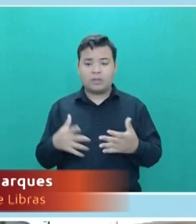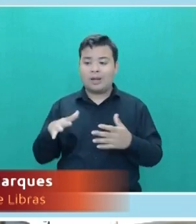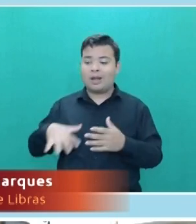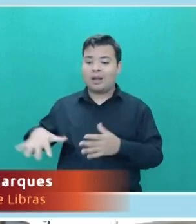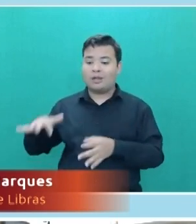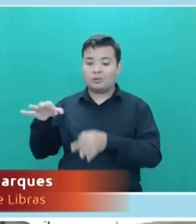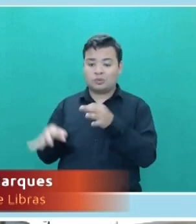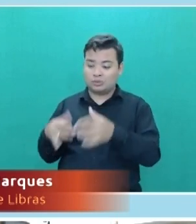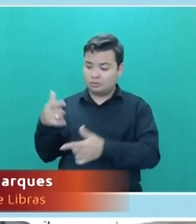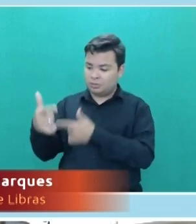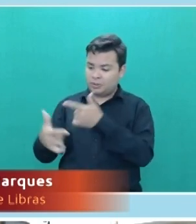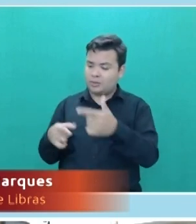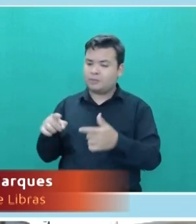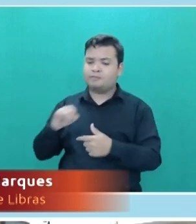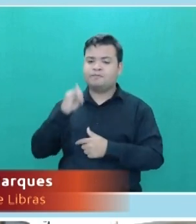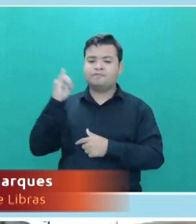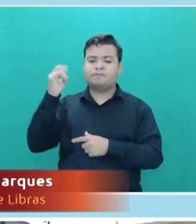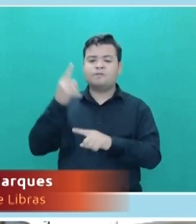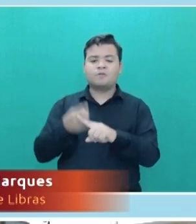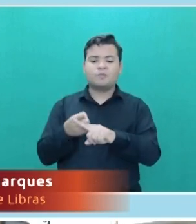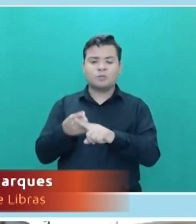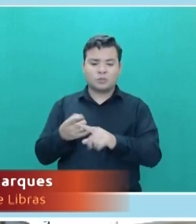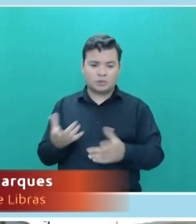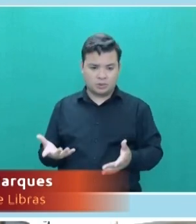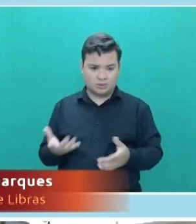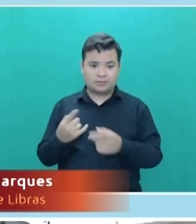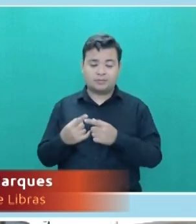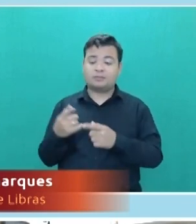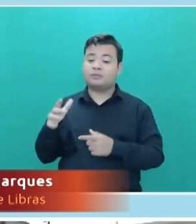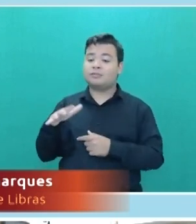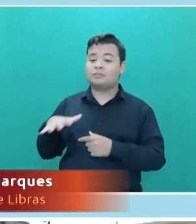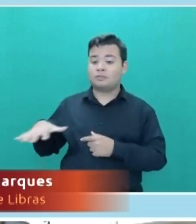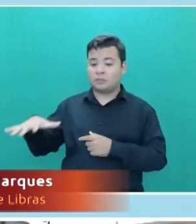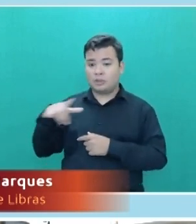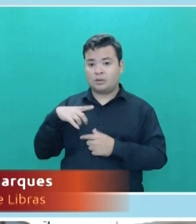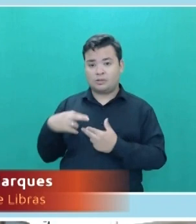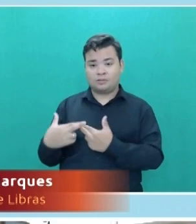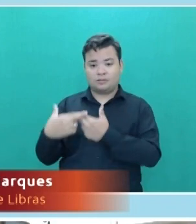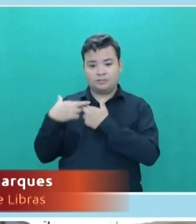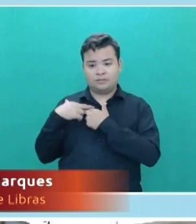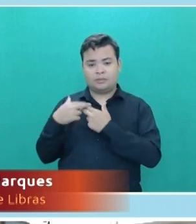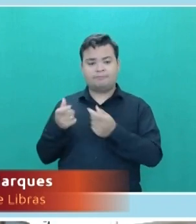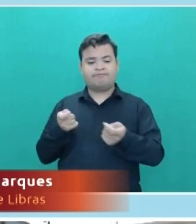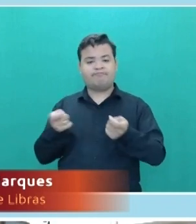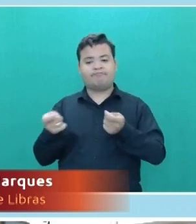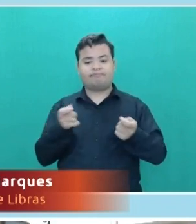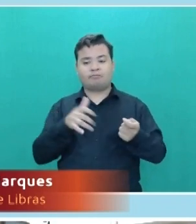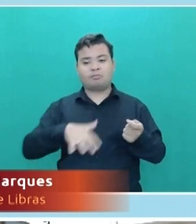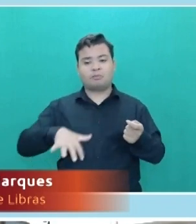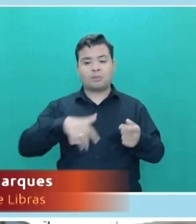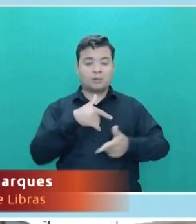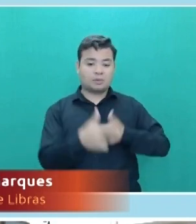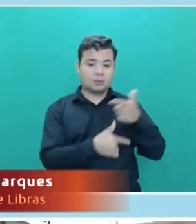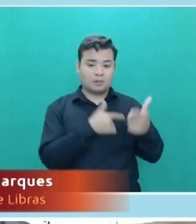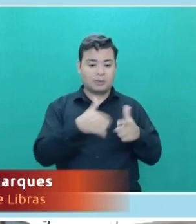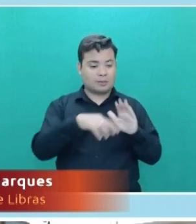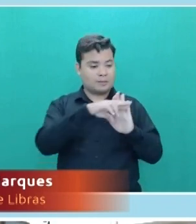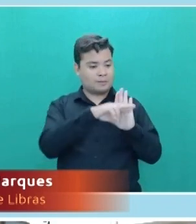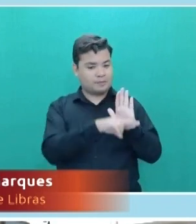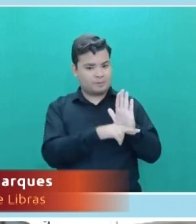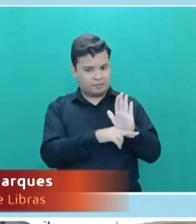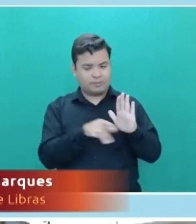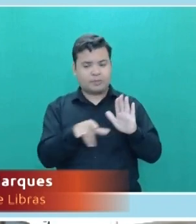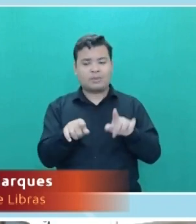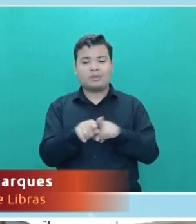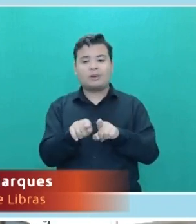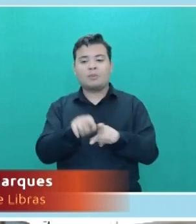a importância de ter essa instância que vai regular as relações trabalhistas e que vai auxiliar o trabalhador quando ele